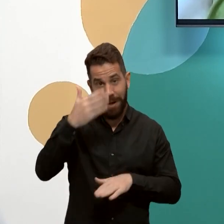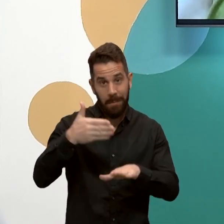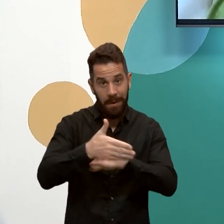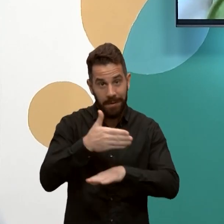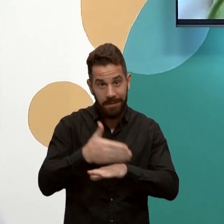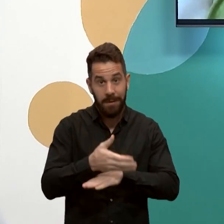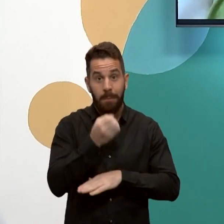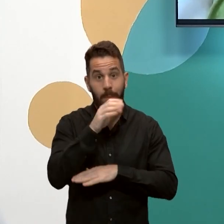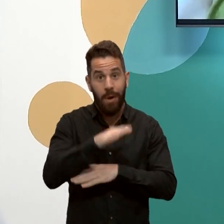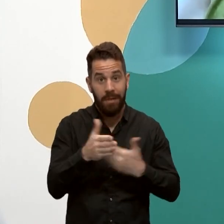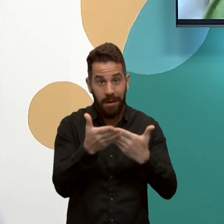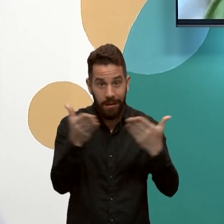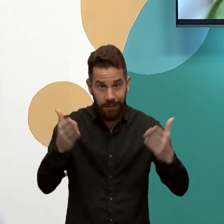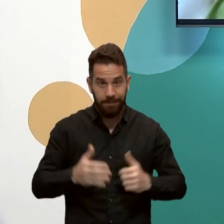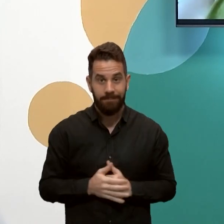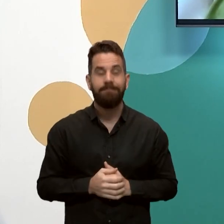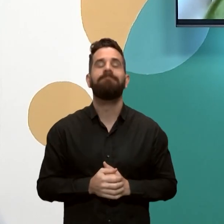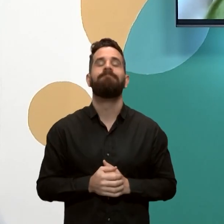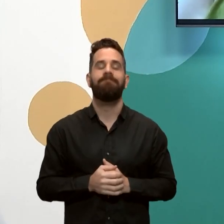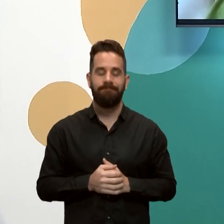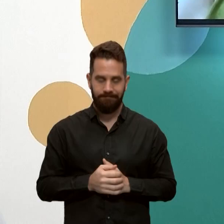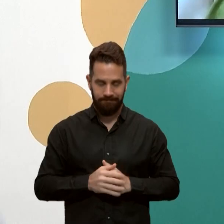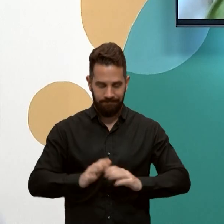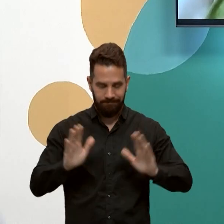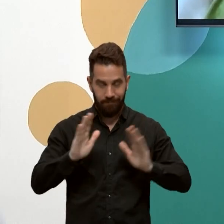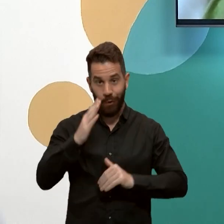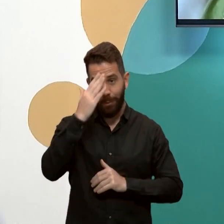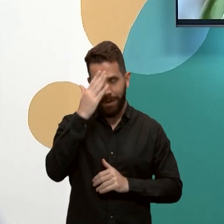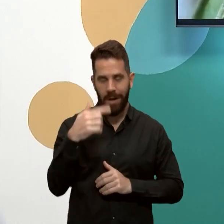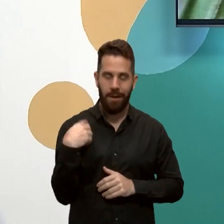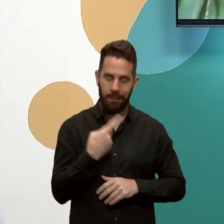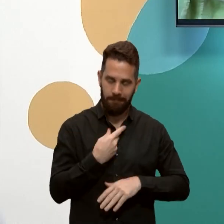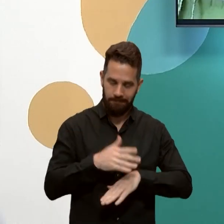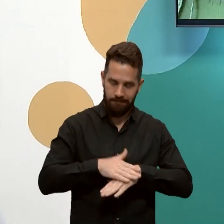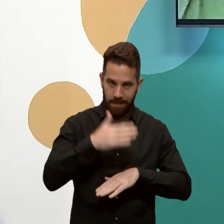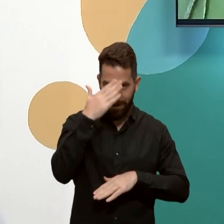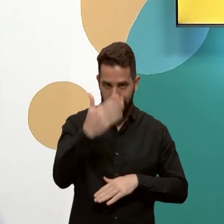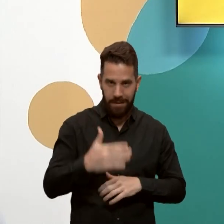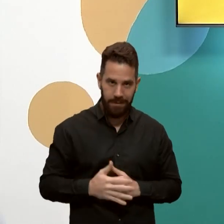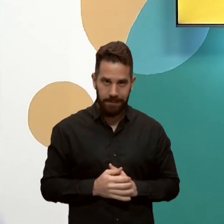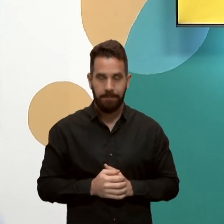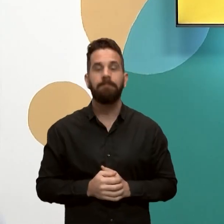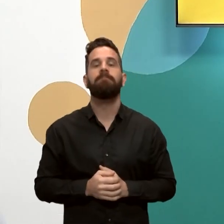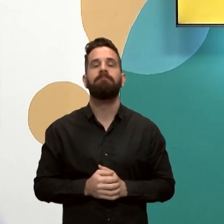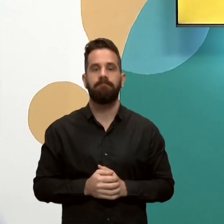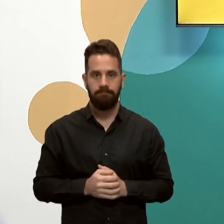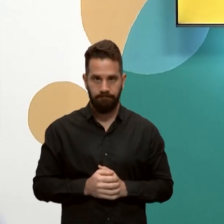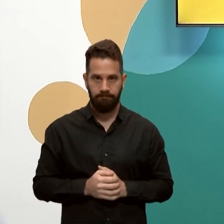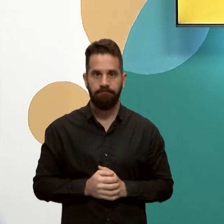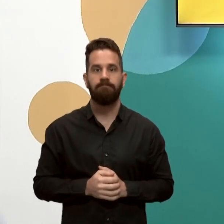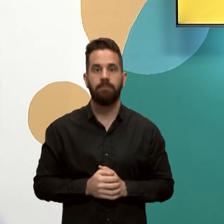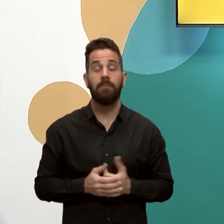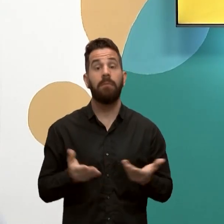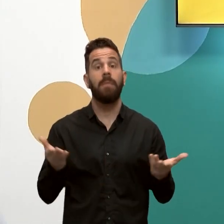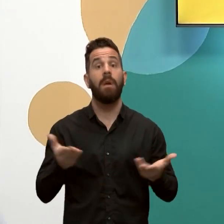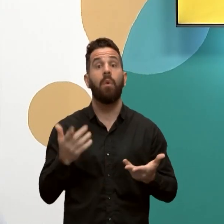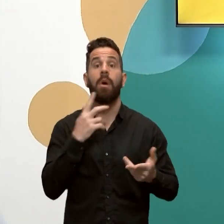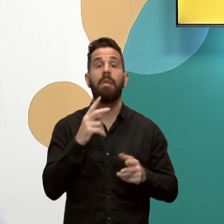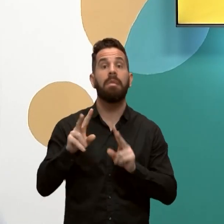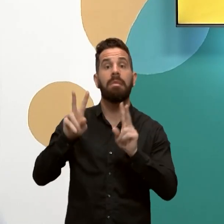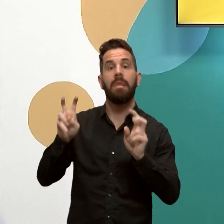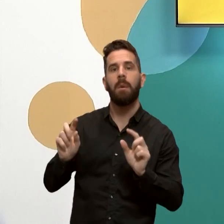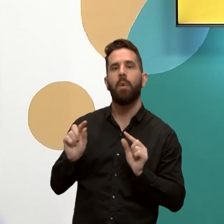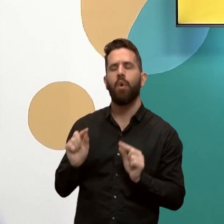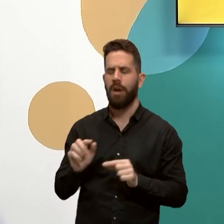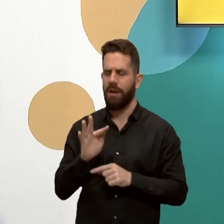boa tarde para você. Obrigada, eu que agradeço. Bom, e agora a gente fala um pouquinho sobre